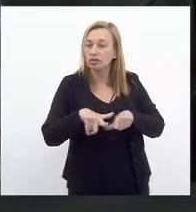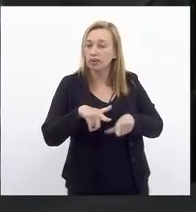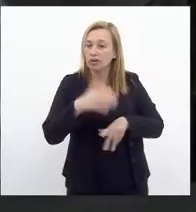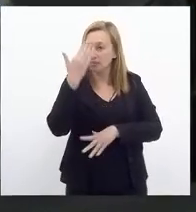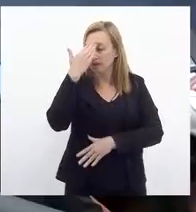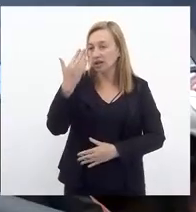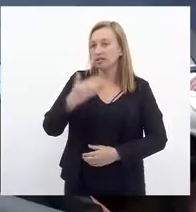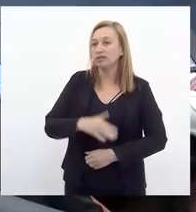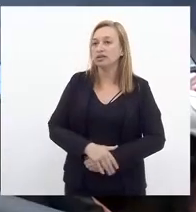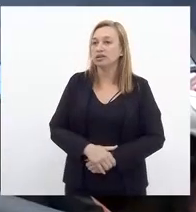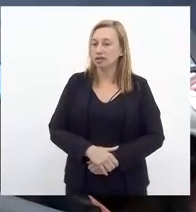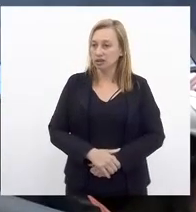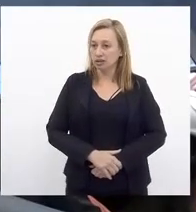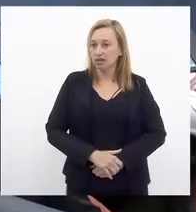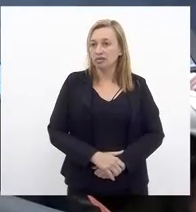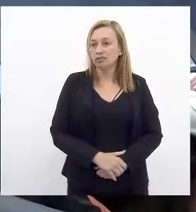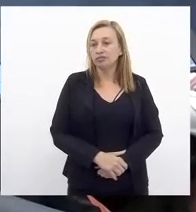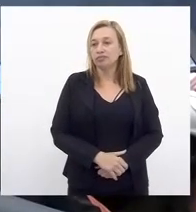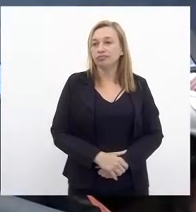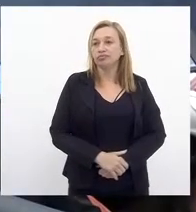muito obrigado